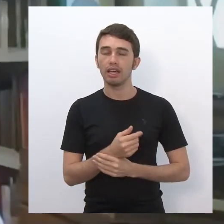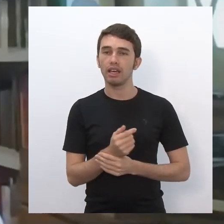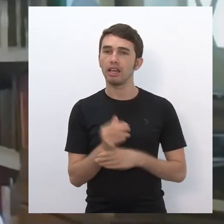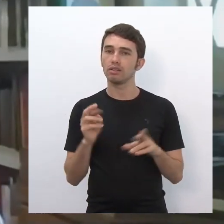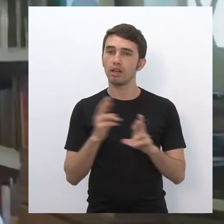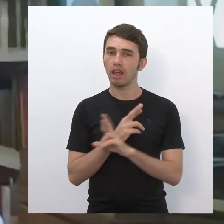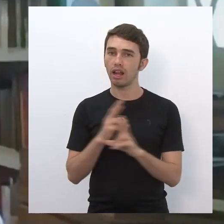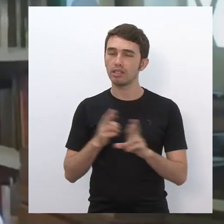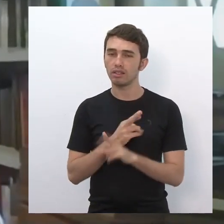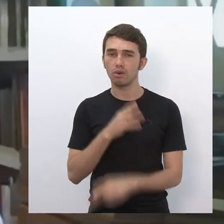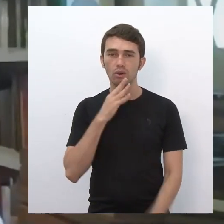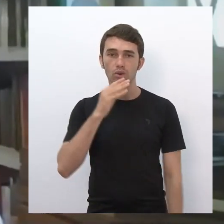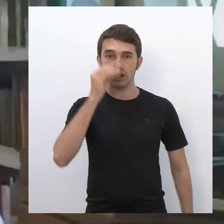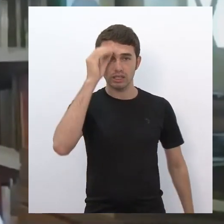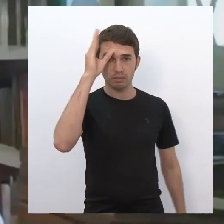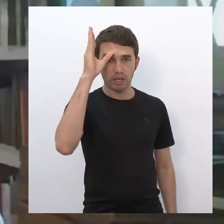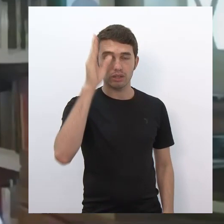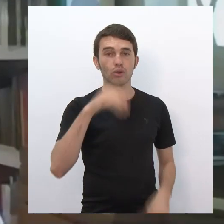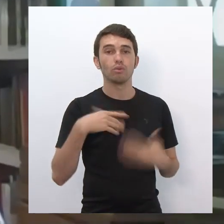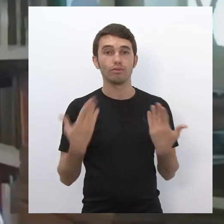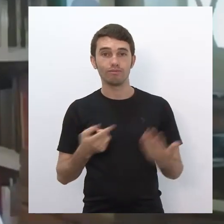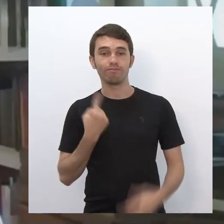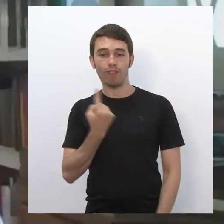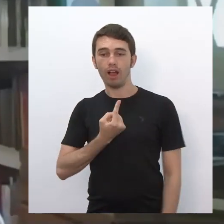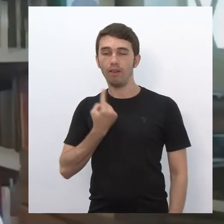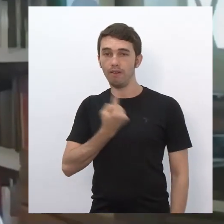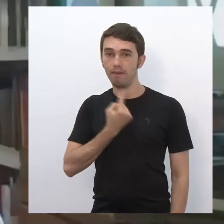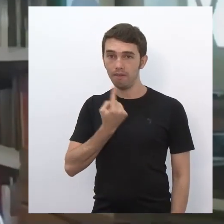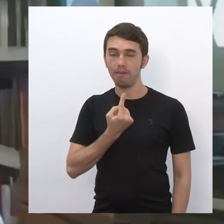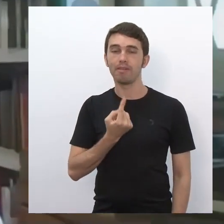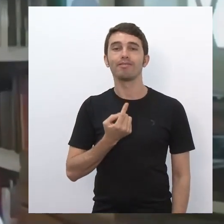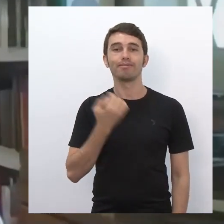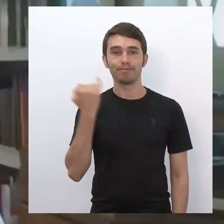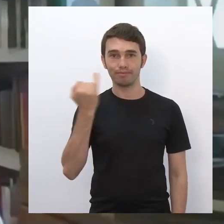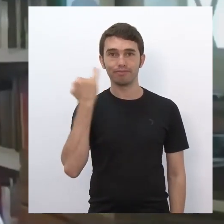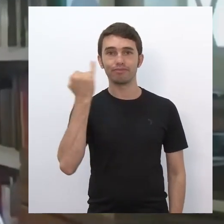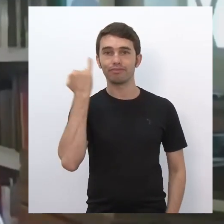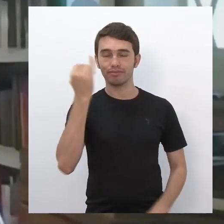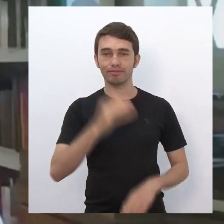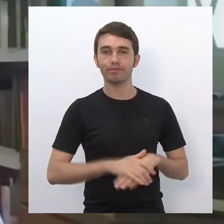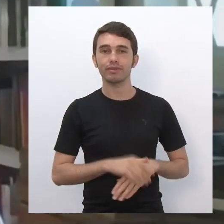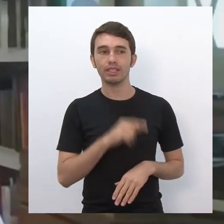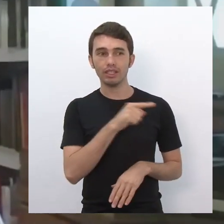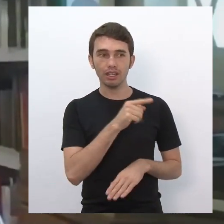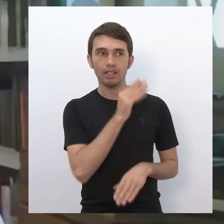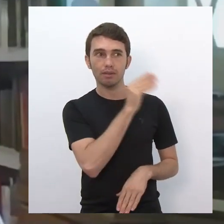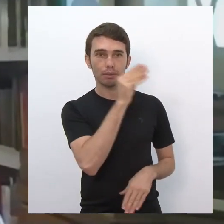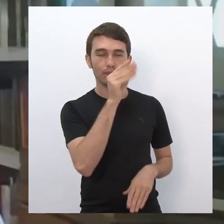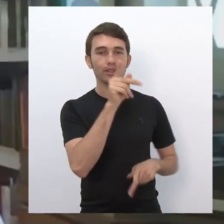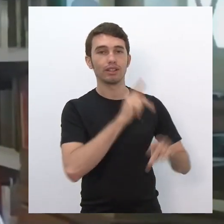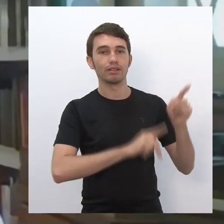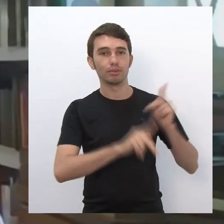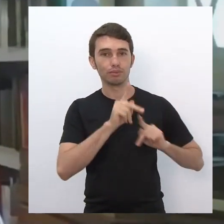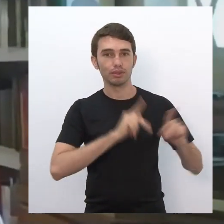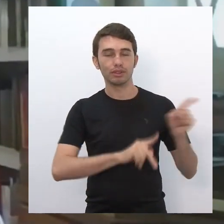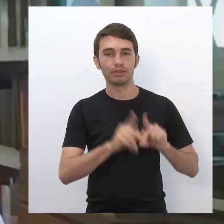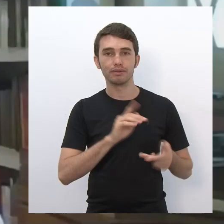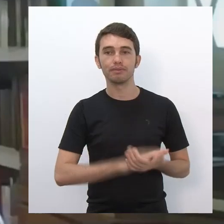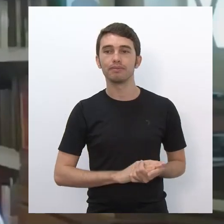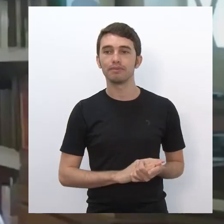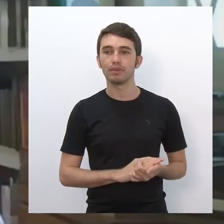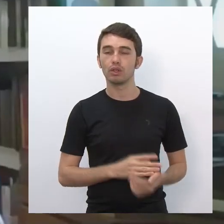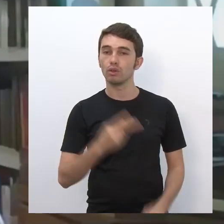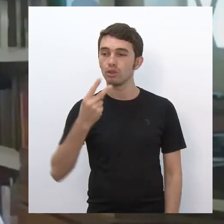com o conhecimento. Por isso que a questão da autonomia é uma questão fundamental para a biblioteca pública, né?